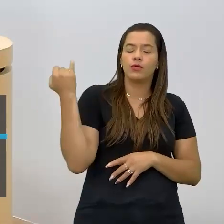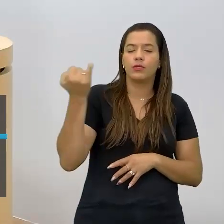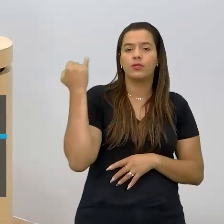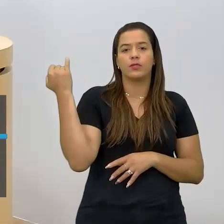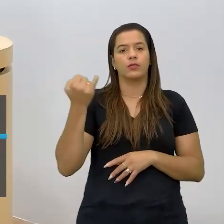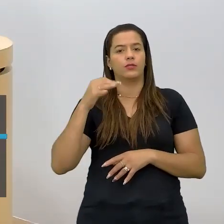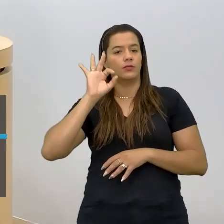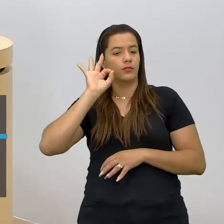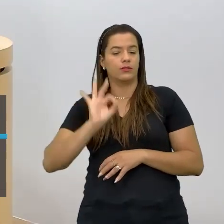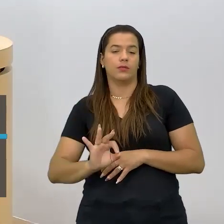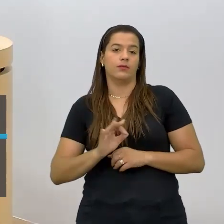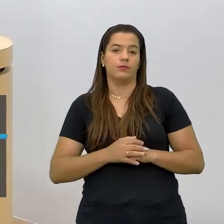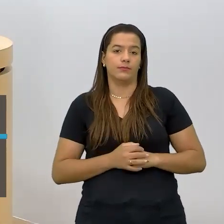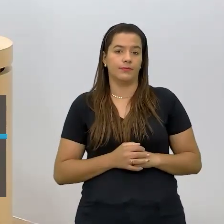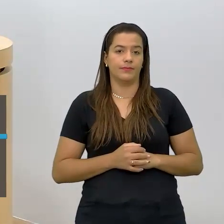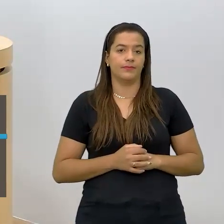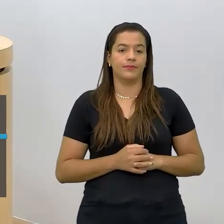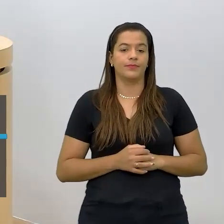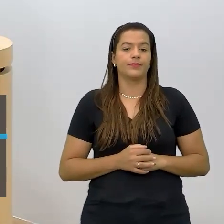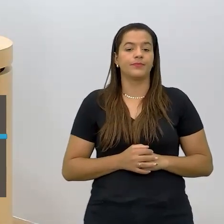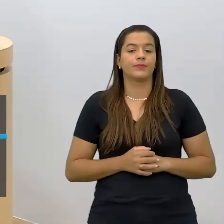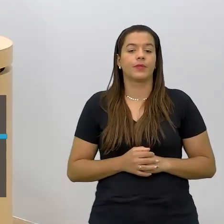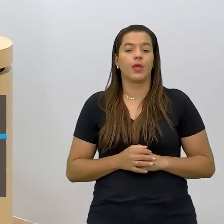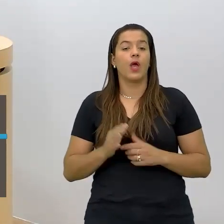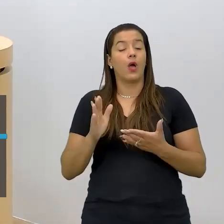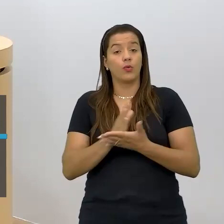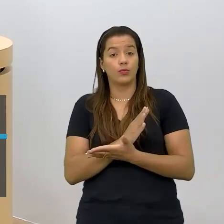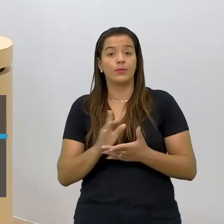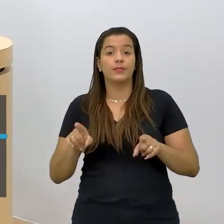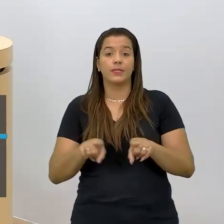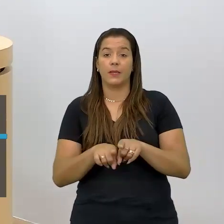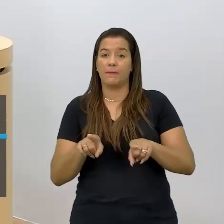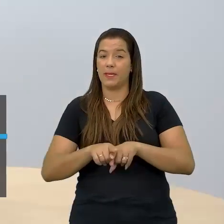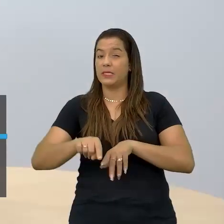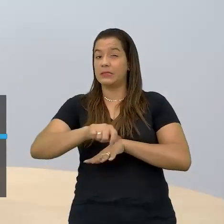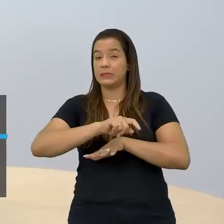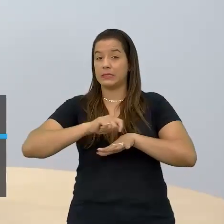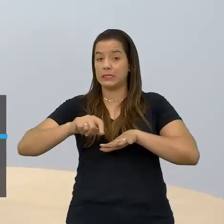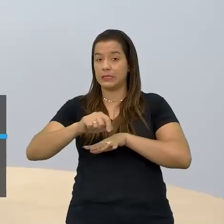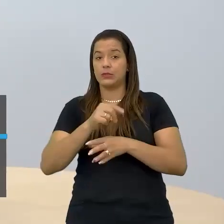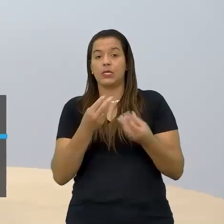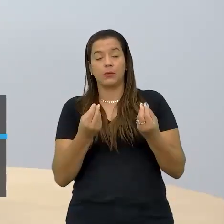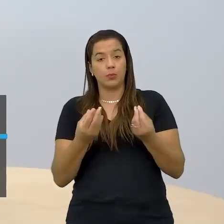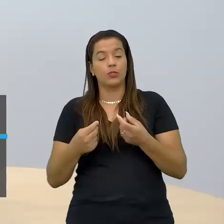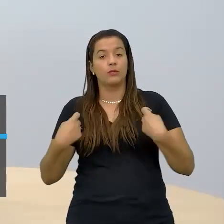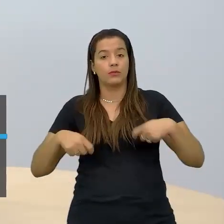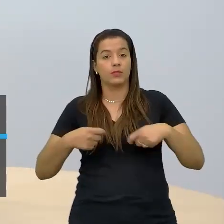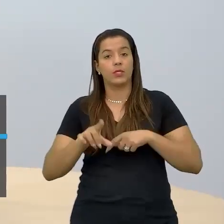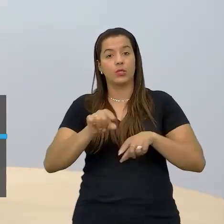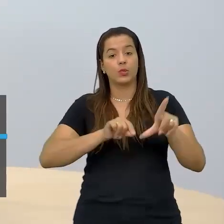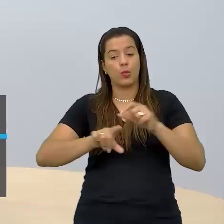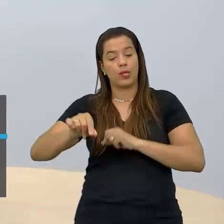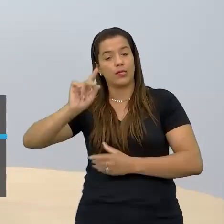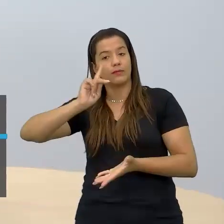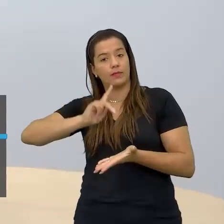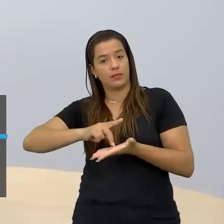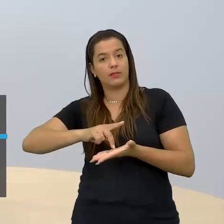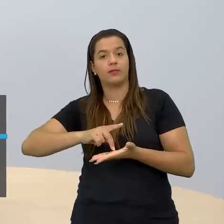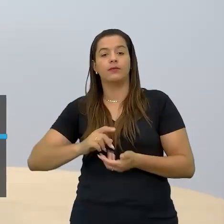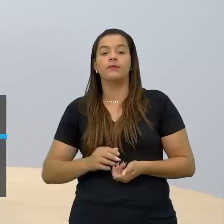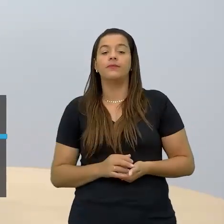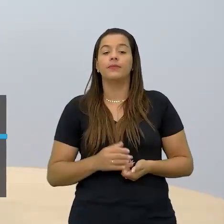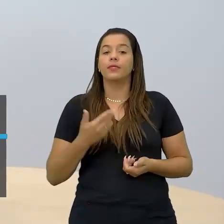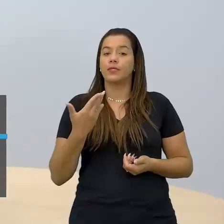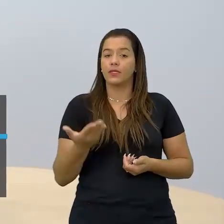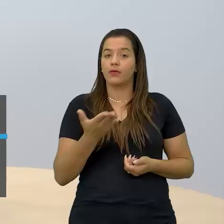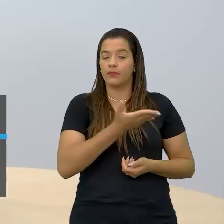pertinentes, legítimas, né, verdadeiras também diante das fake news que nós temos hoje. E esse processo de curadoria